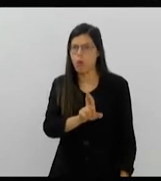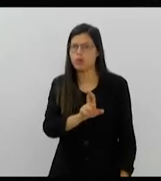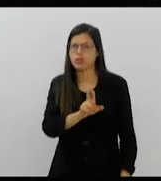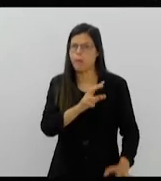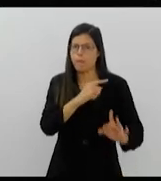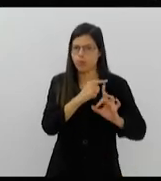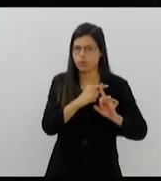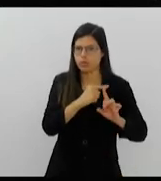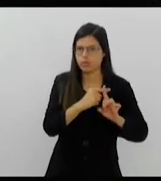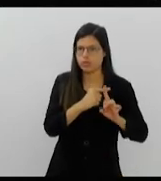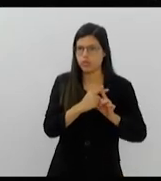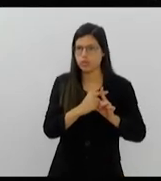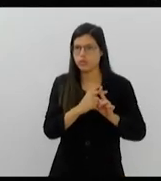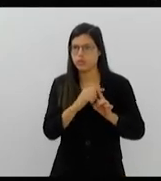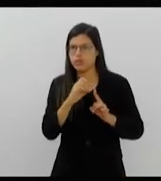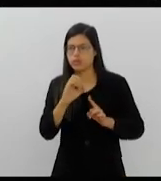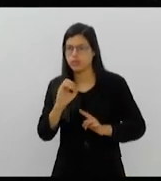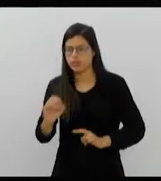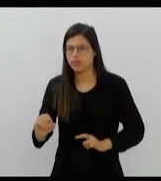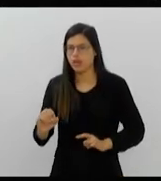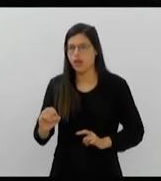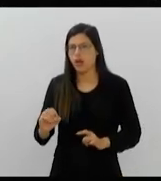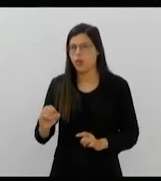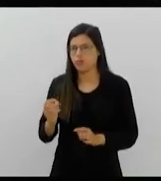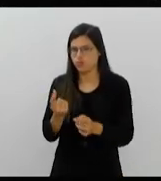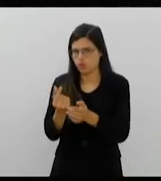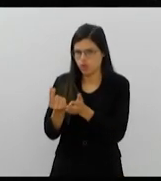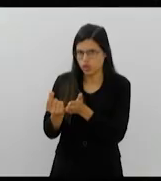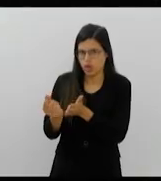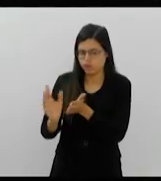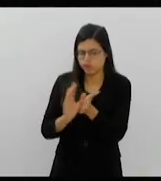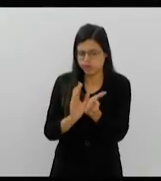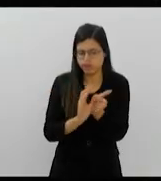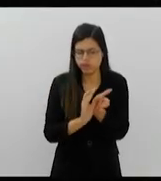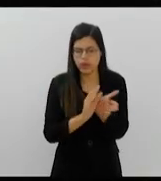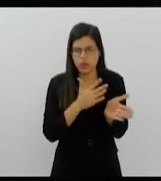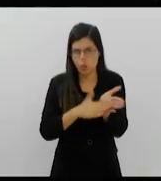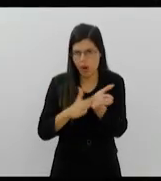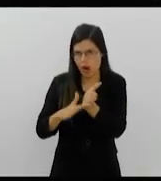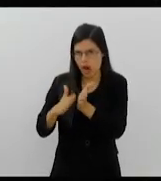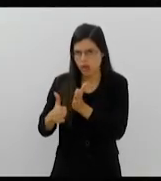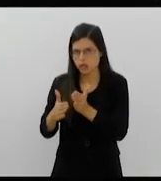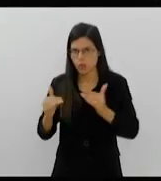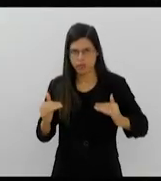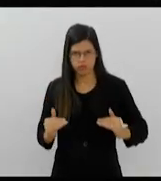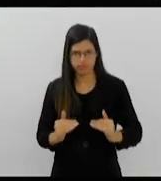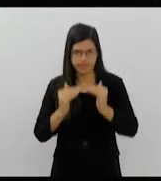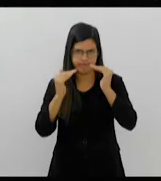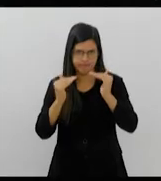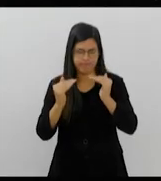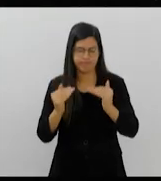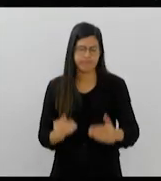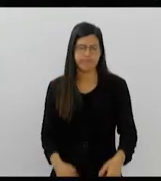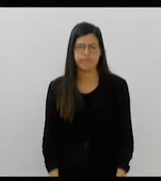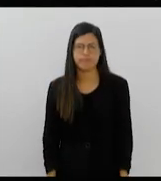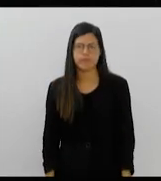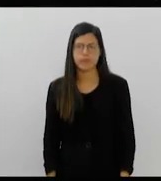é, as despesas e as receitas se irão contrabalançar. Né? E